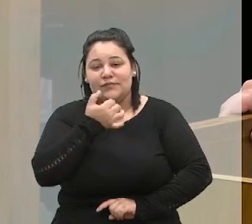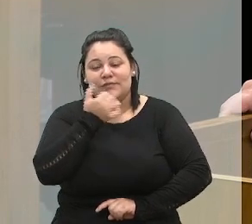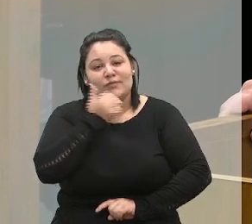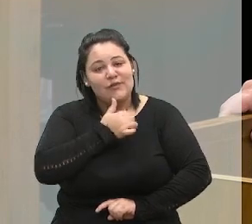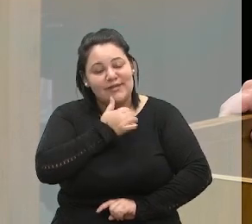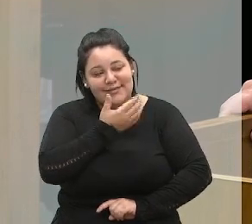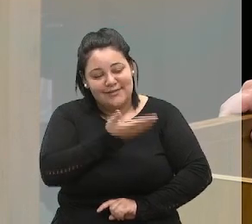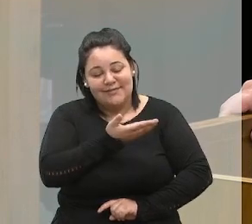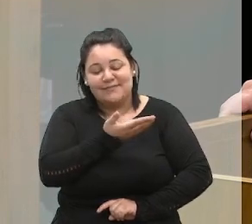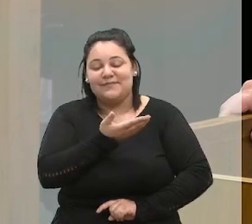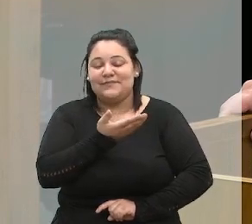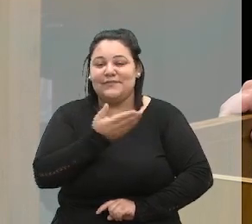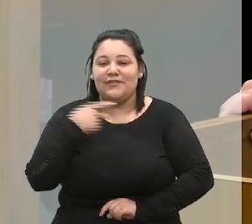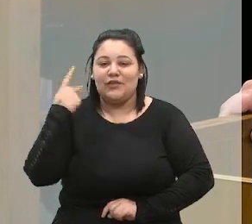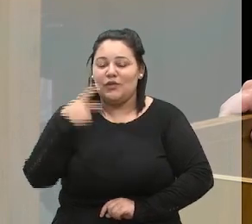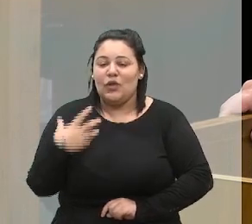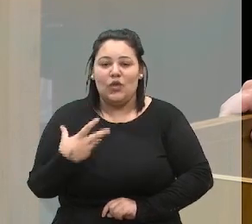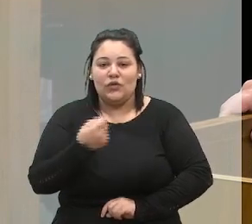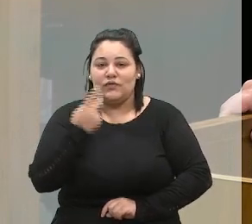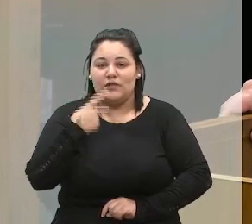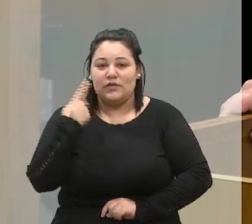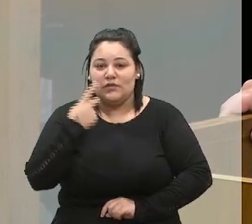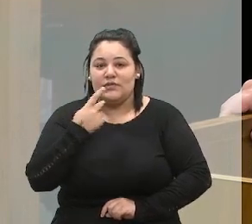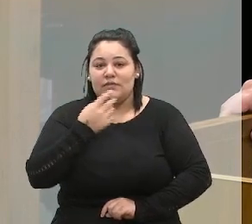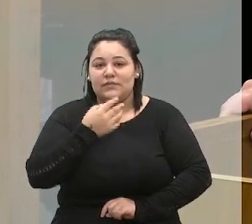e vereadores aqui presentes.